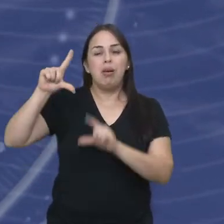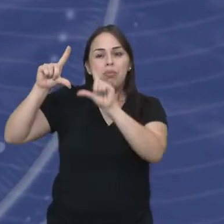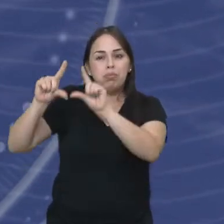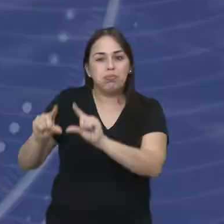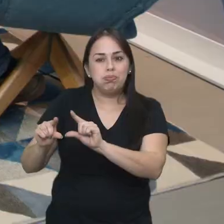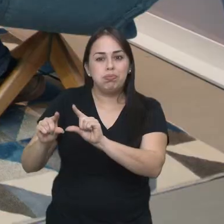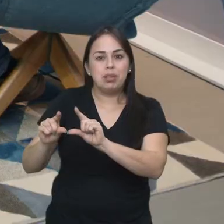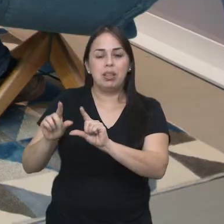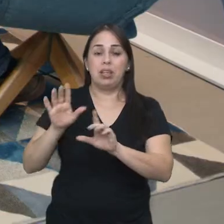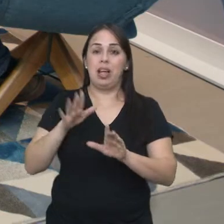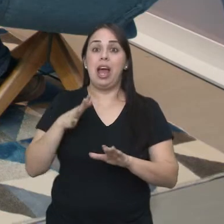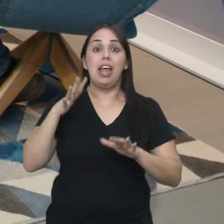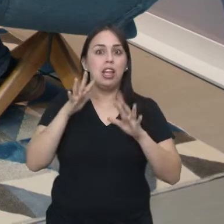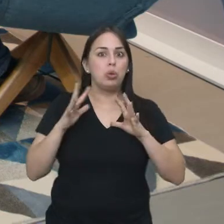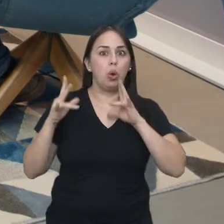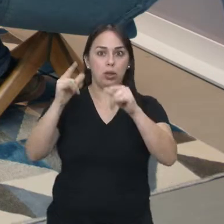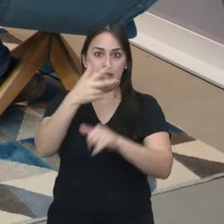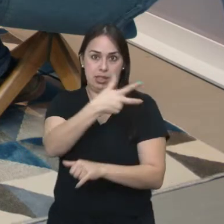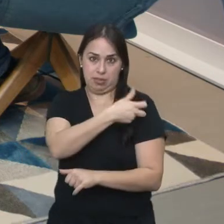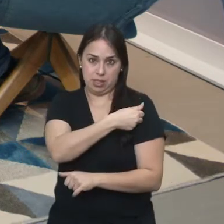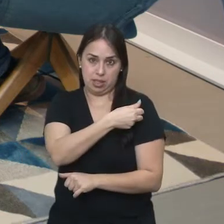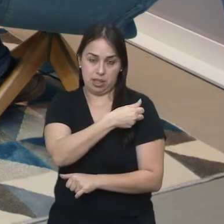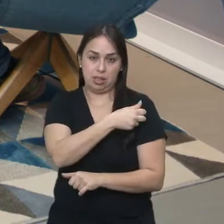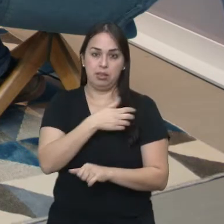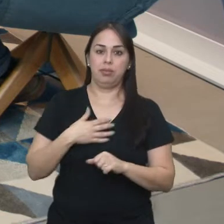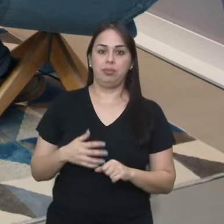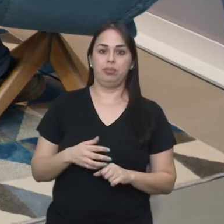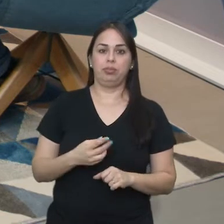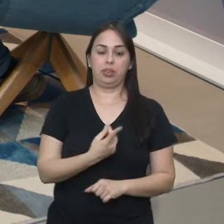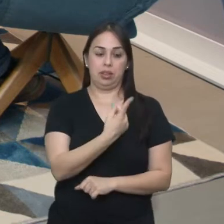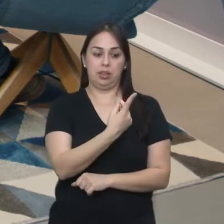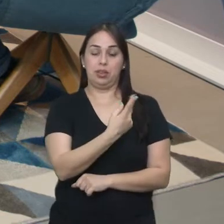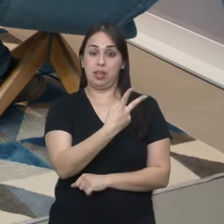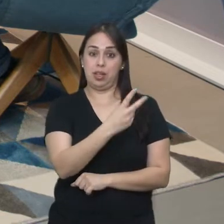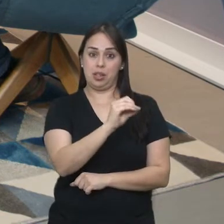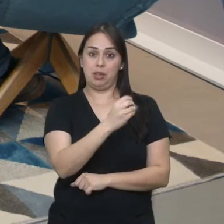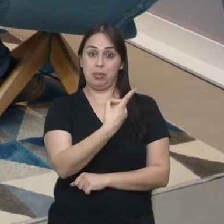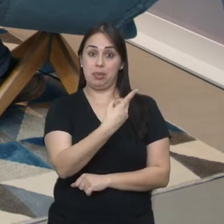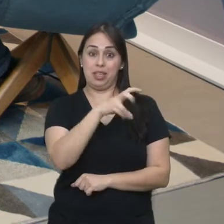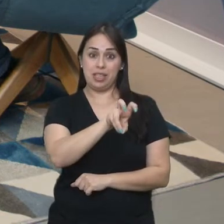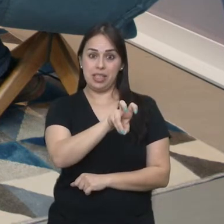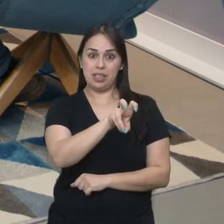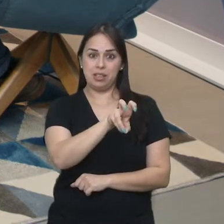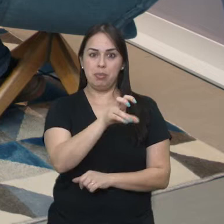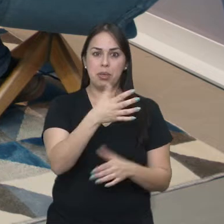uma vacina específica, mas a gente vê em 2015, olha só,